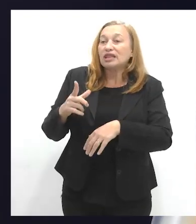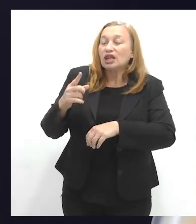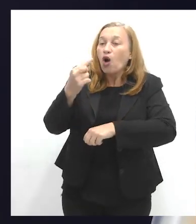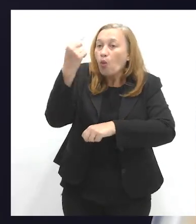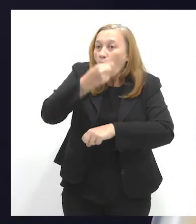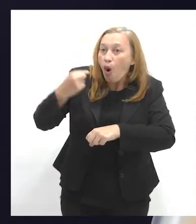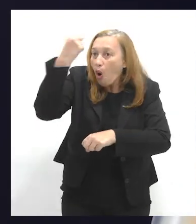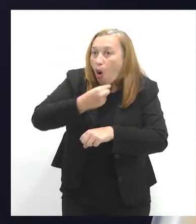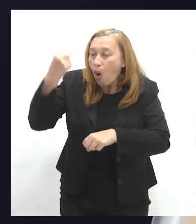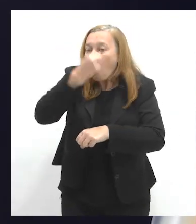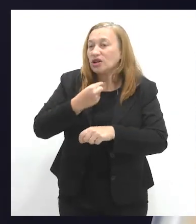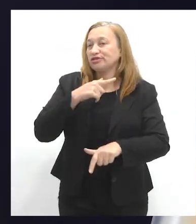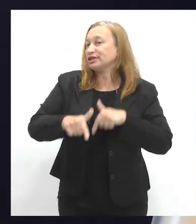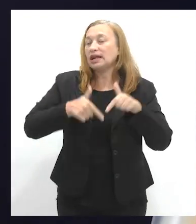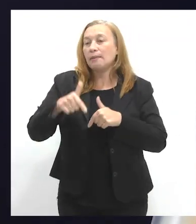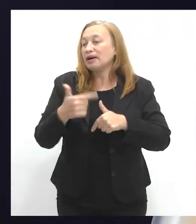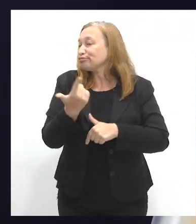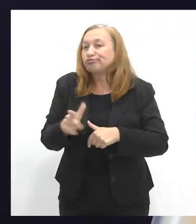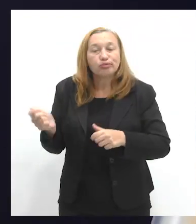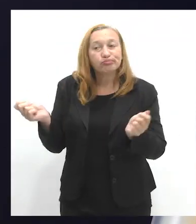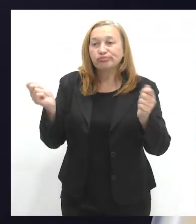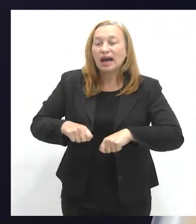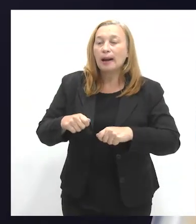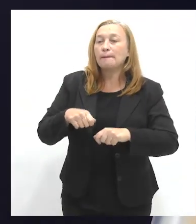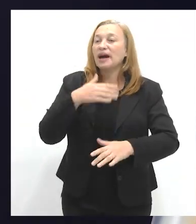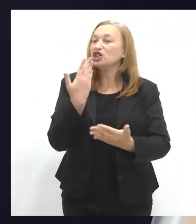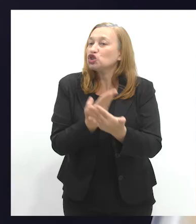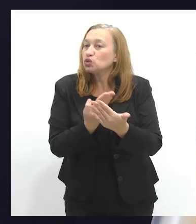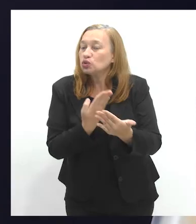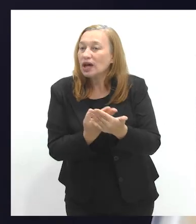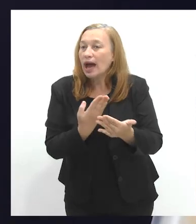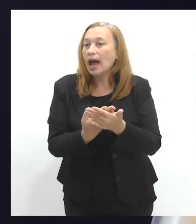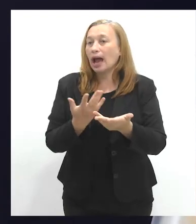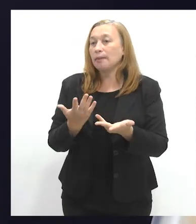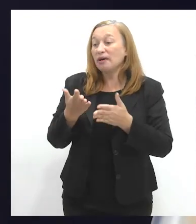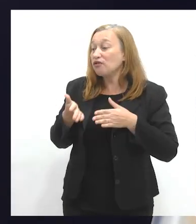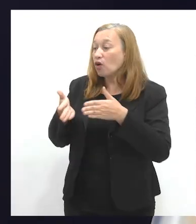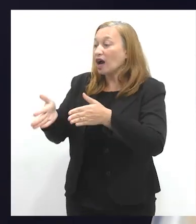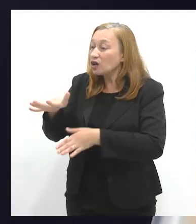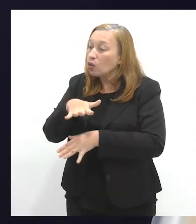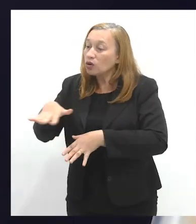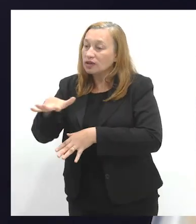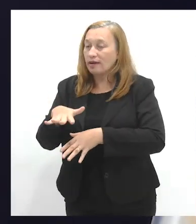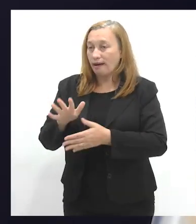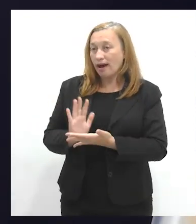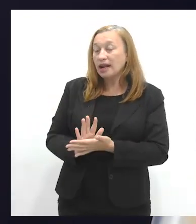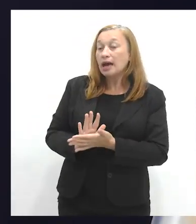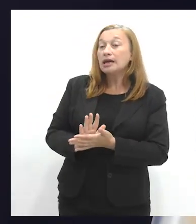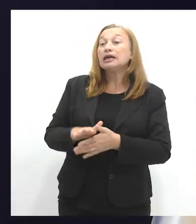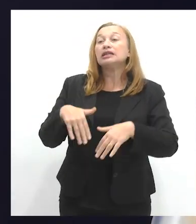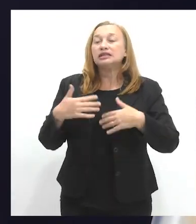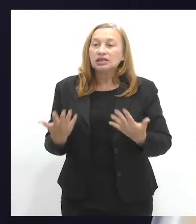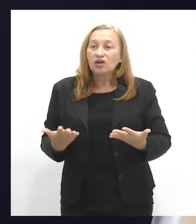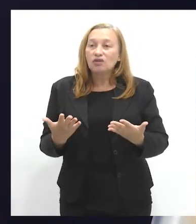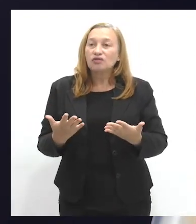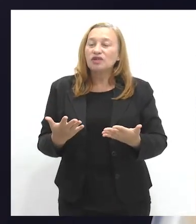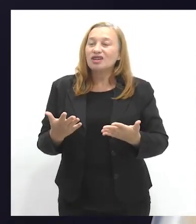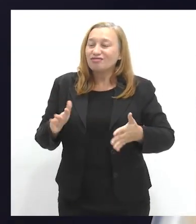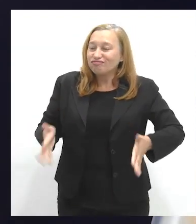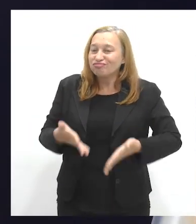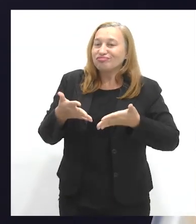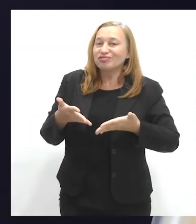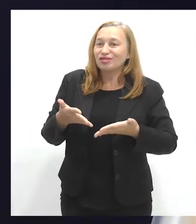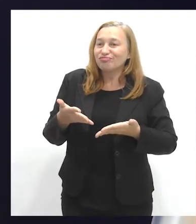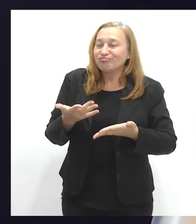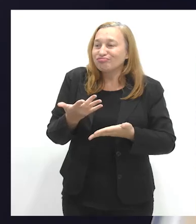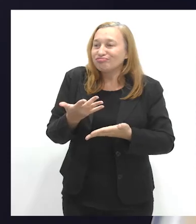muito grande de trabalho e não tem tempo de estudar, de se especializar, e aí fica uma estimulação muito